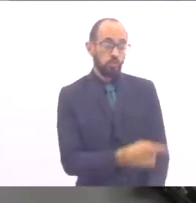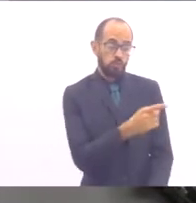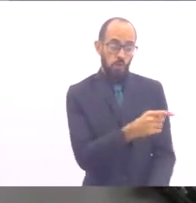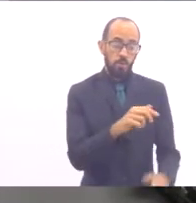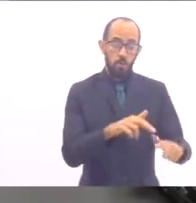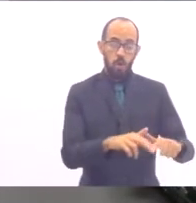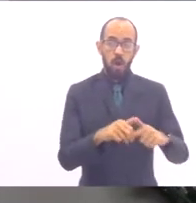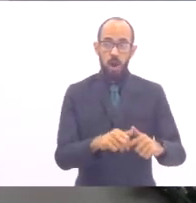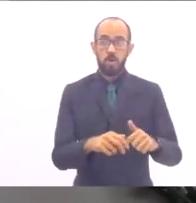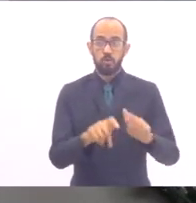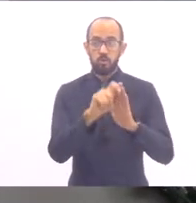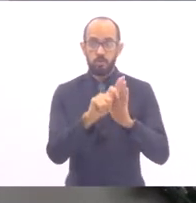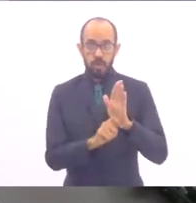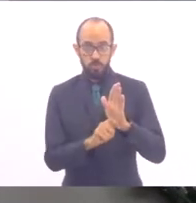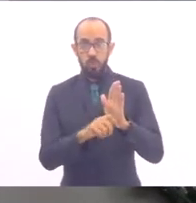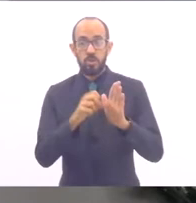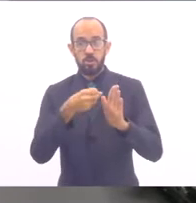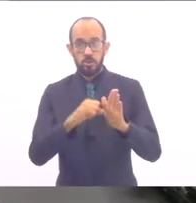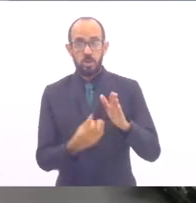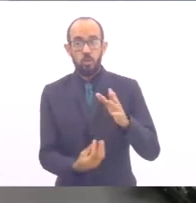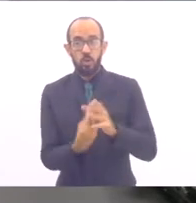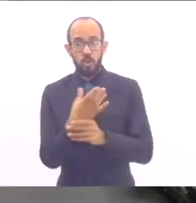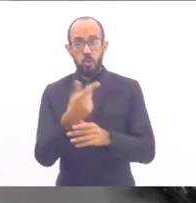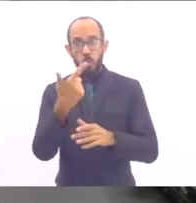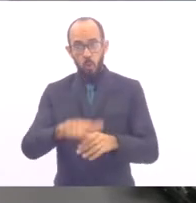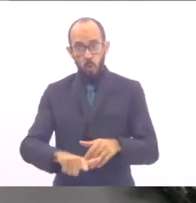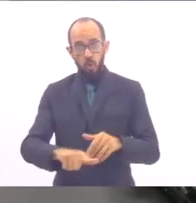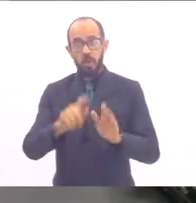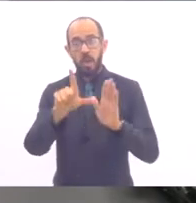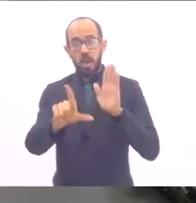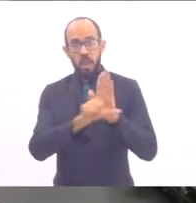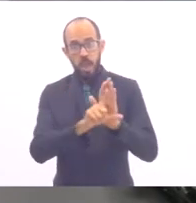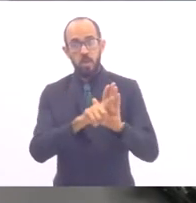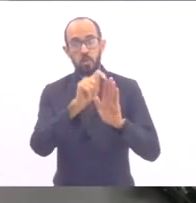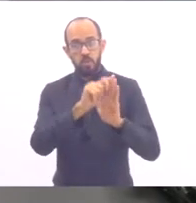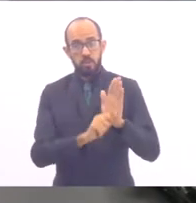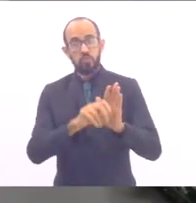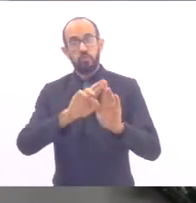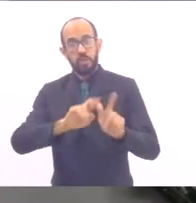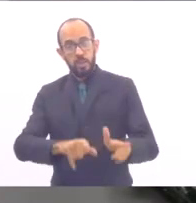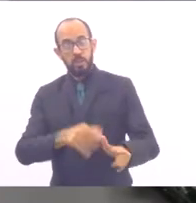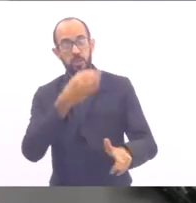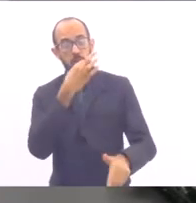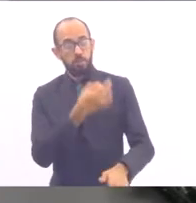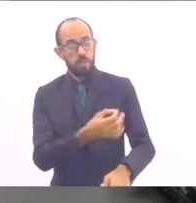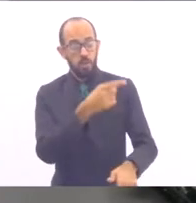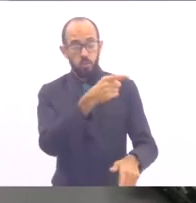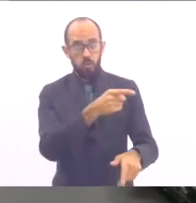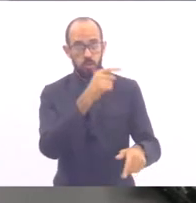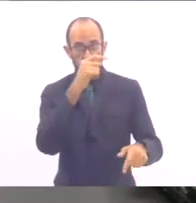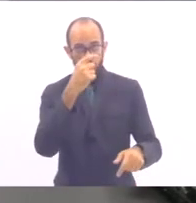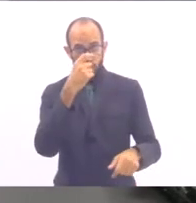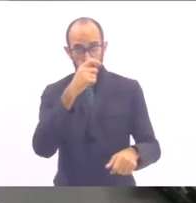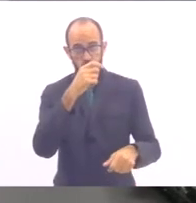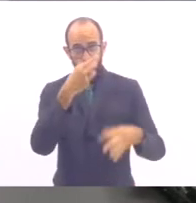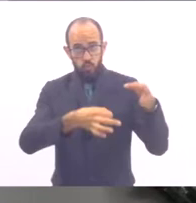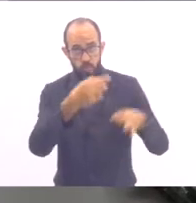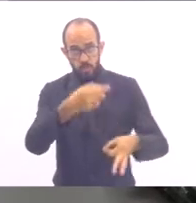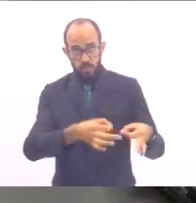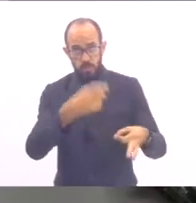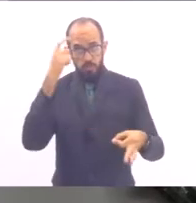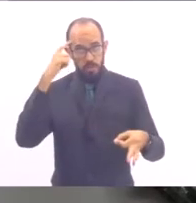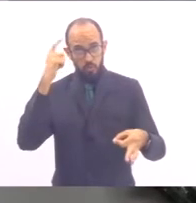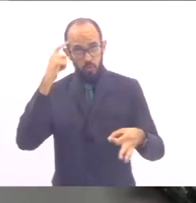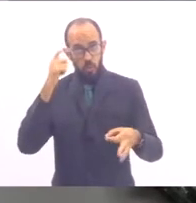faço uma lei que passa a ter um outro texto, o parecer que convenceu o juiz com base no